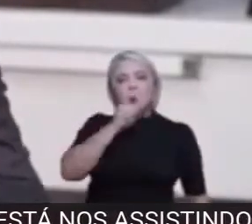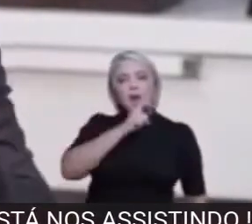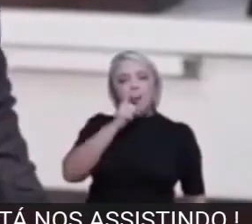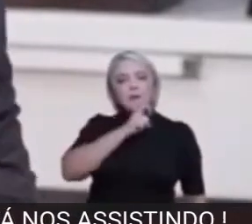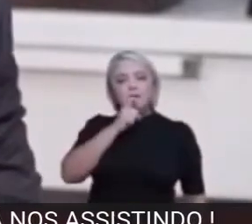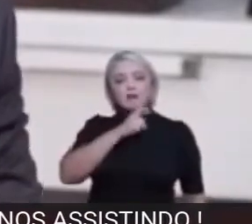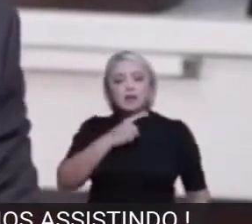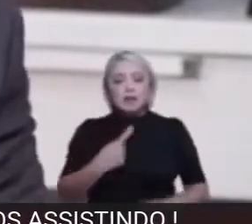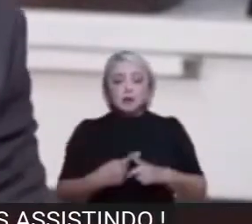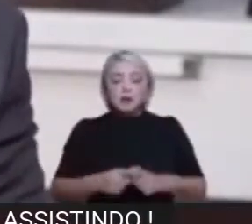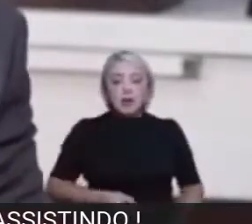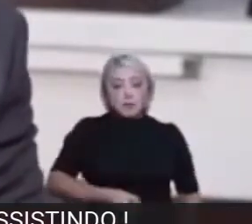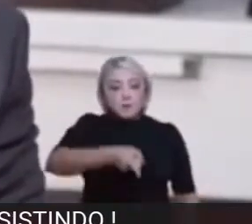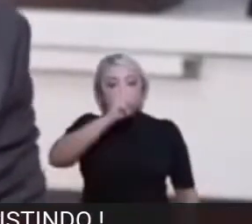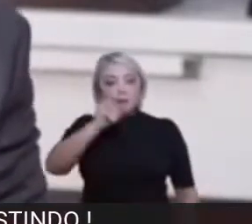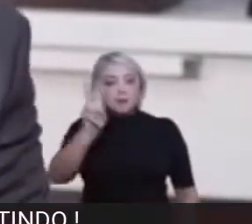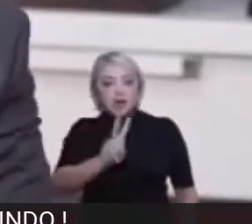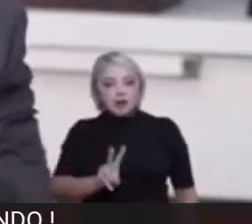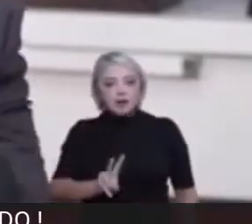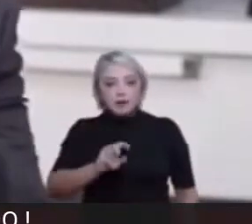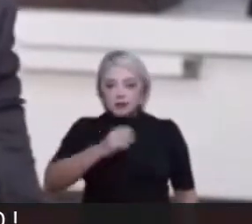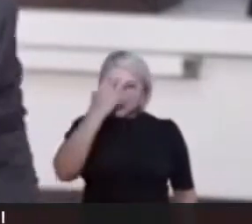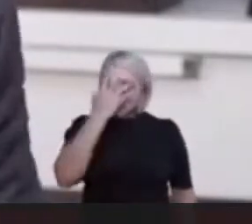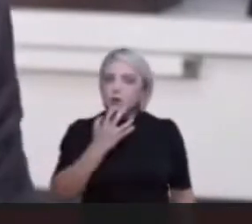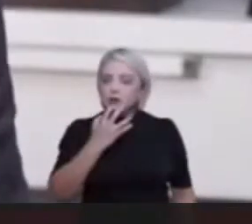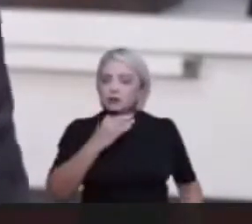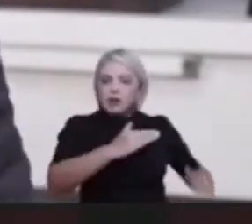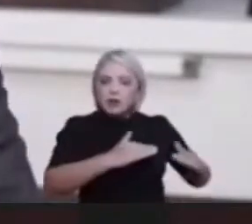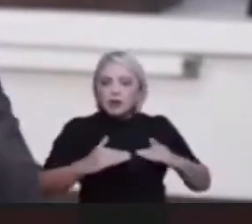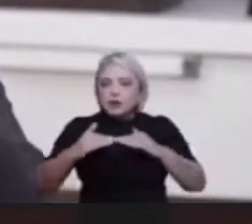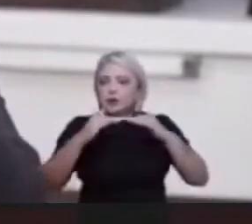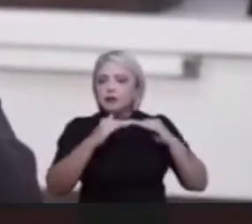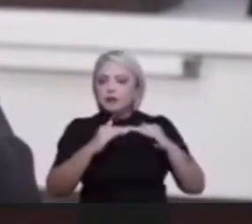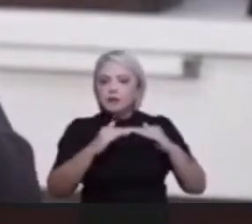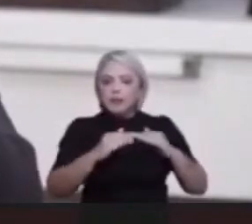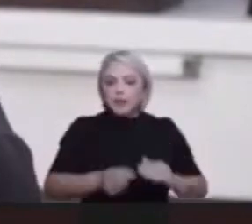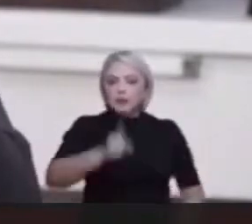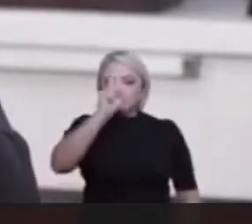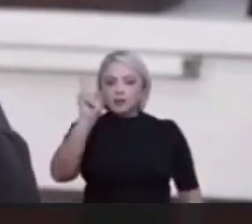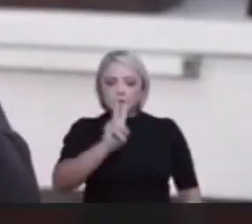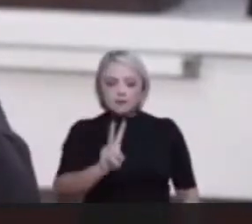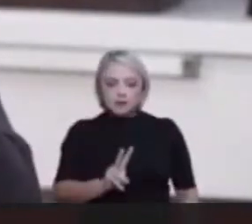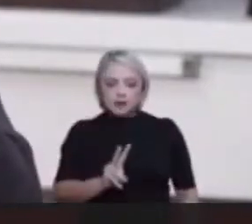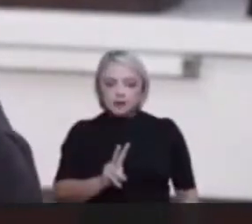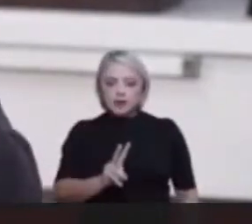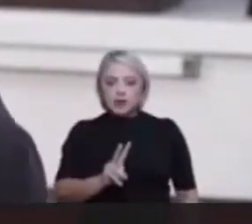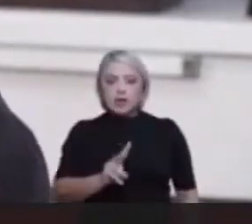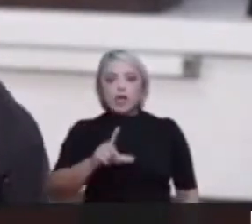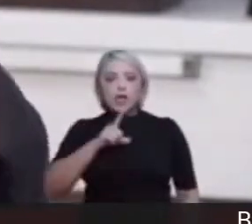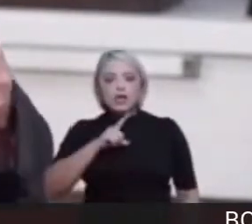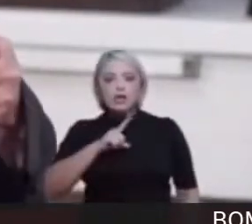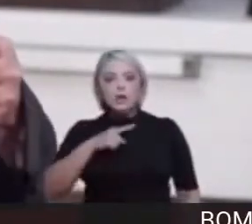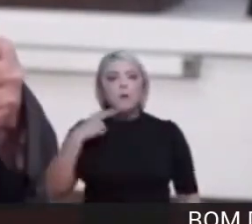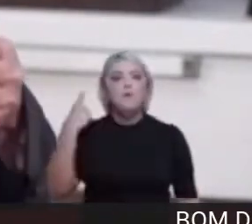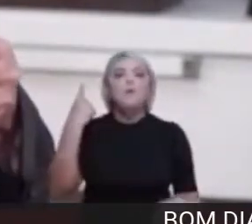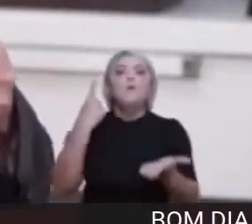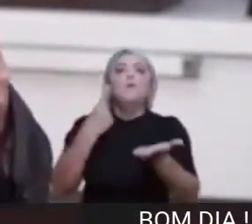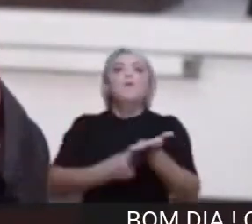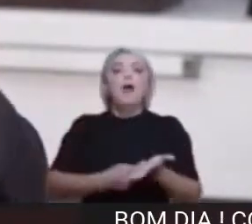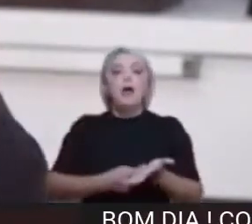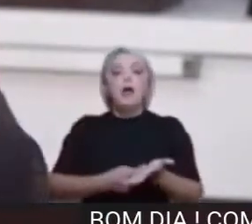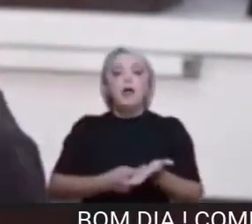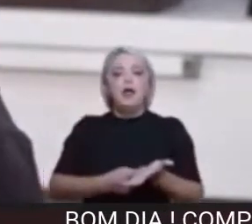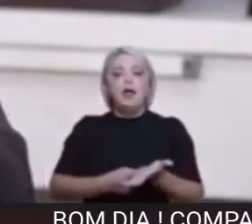primeira vez, e isso é muito grave na democracia, pela primeira vez que instituiu um pacto entre um